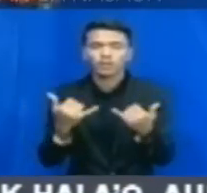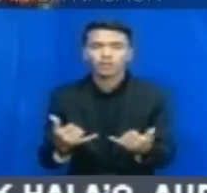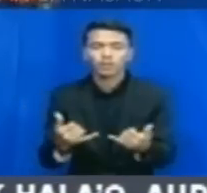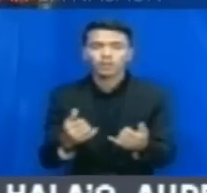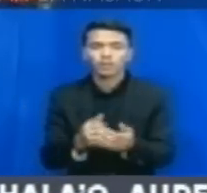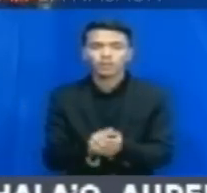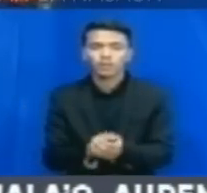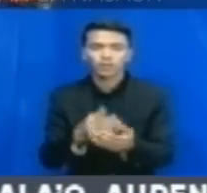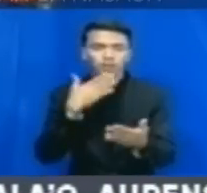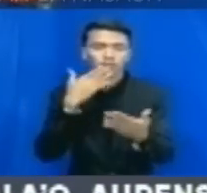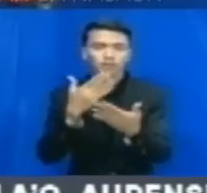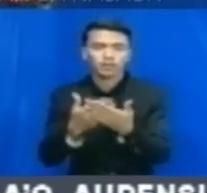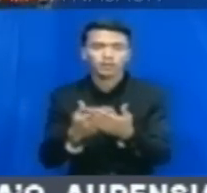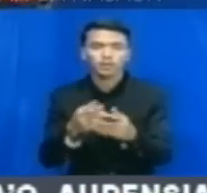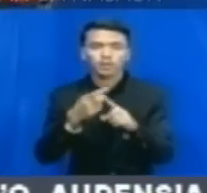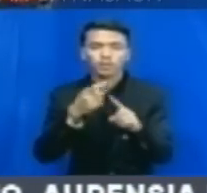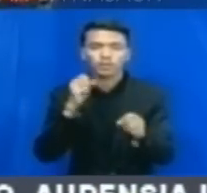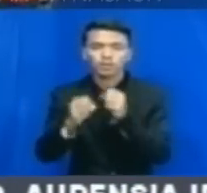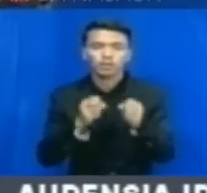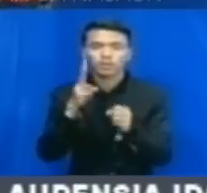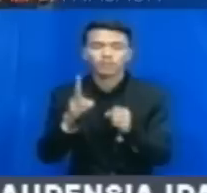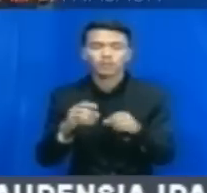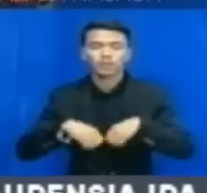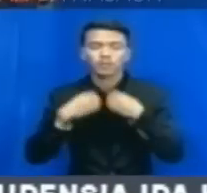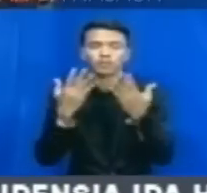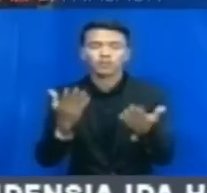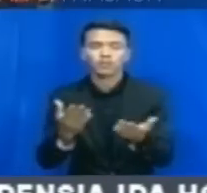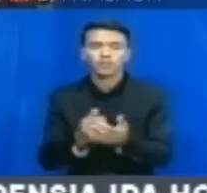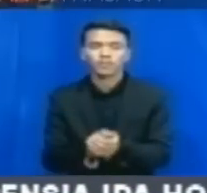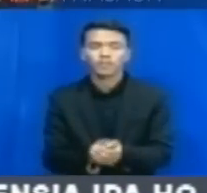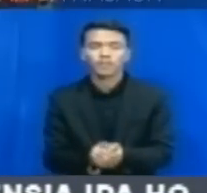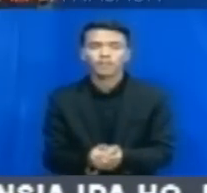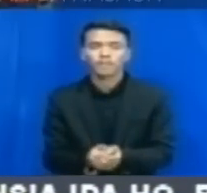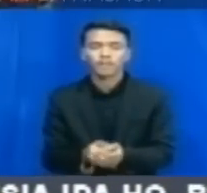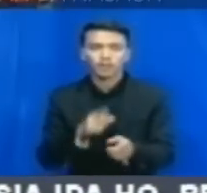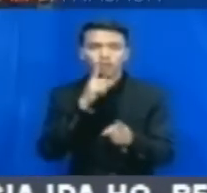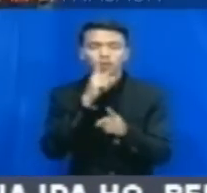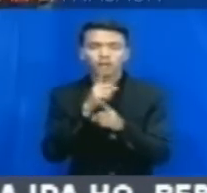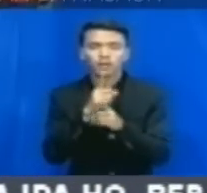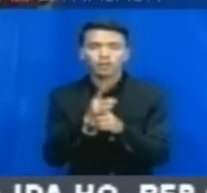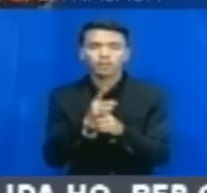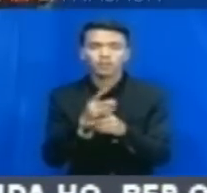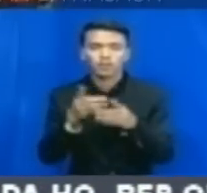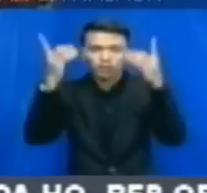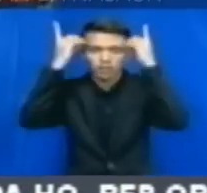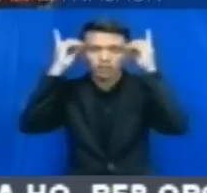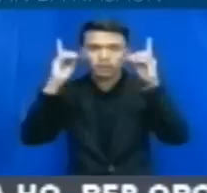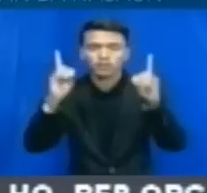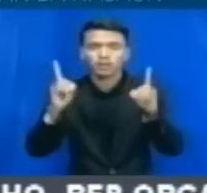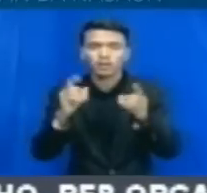até que a ideia não é justo o se parte a sociedade não é sociedade civil não é ia claro que a tacne medidas coação